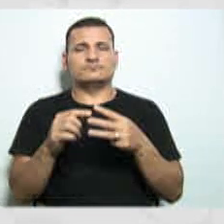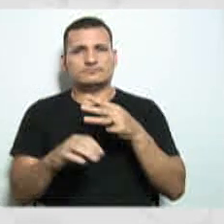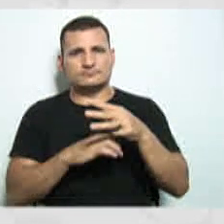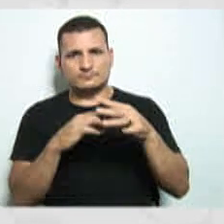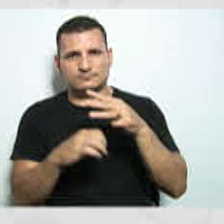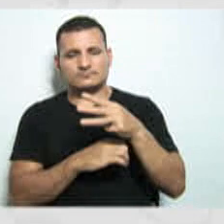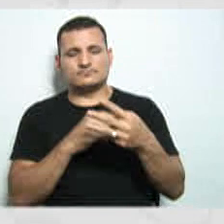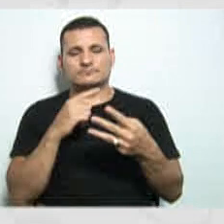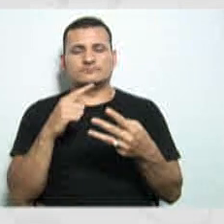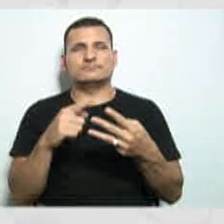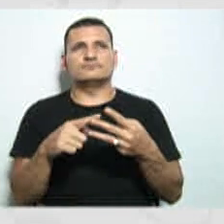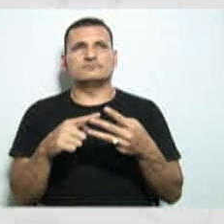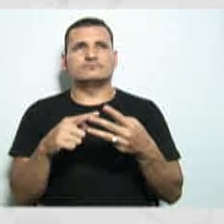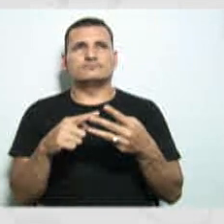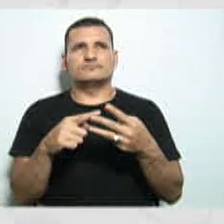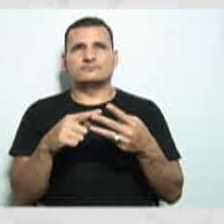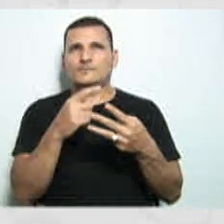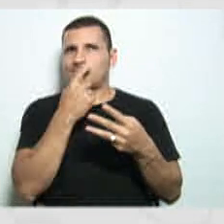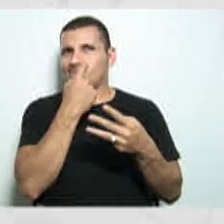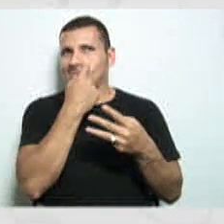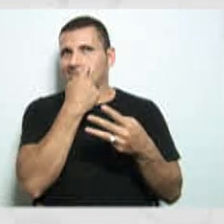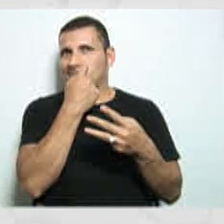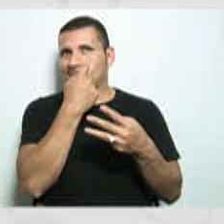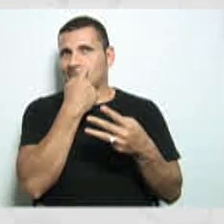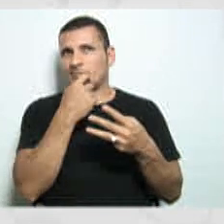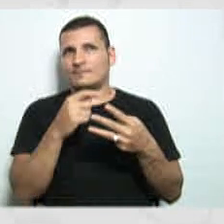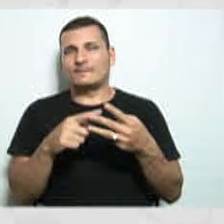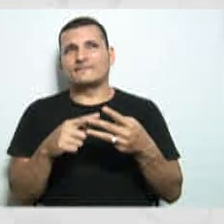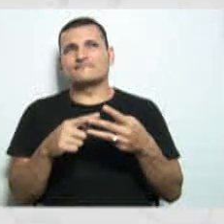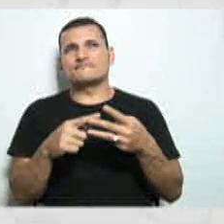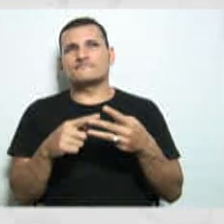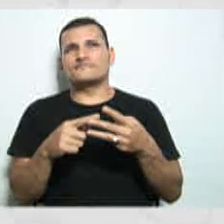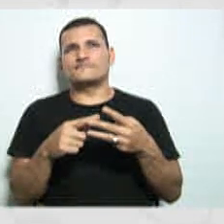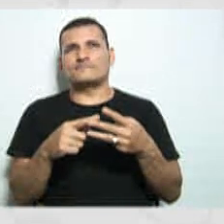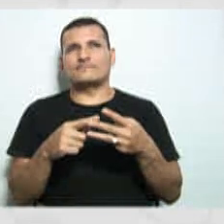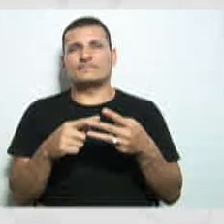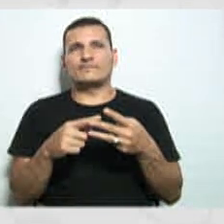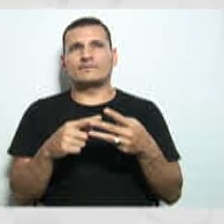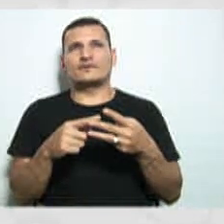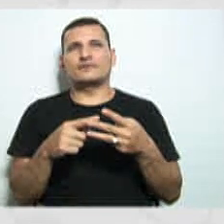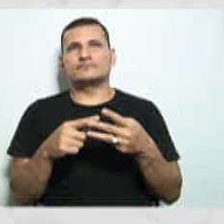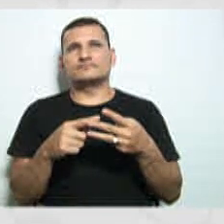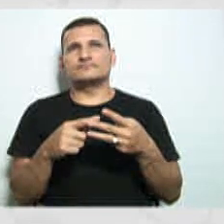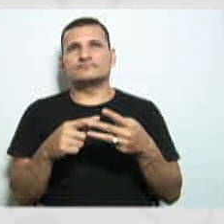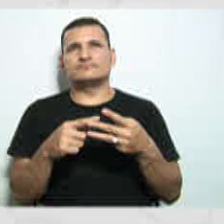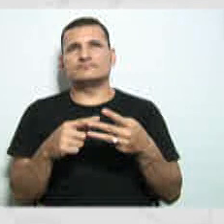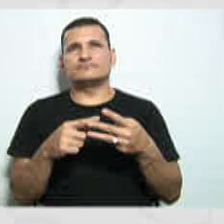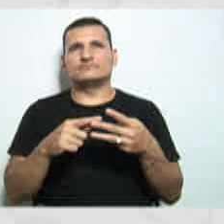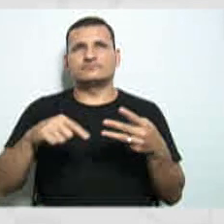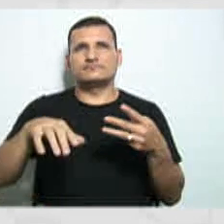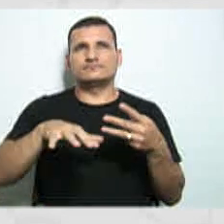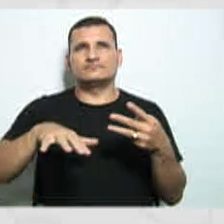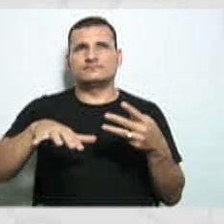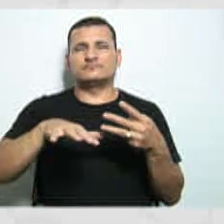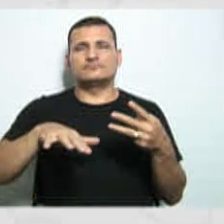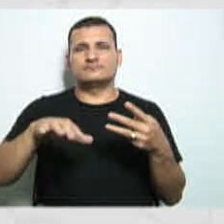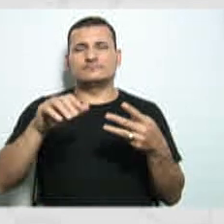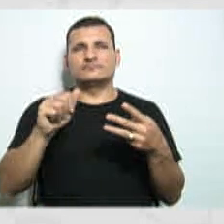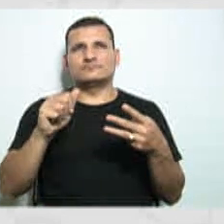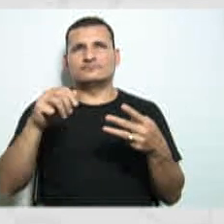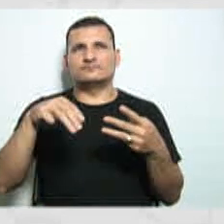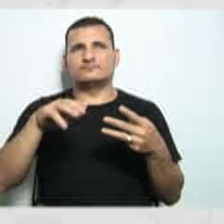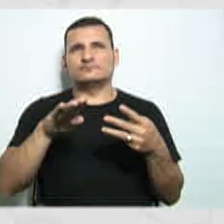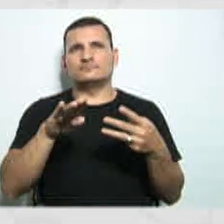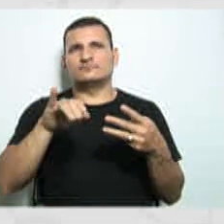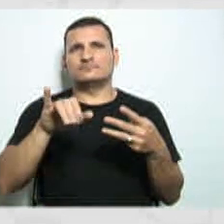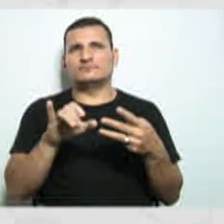os recursos, pontos fortes e fracos, bem como a sua missão, né? Visão, objetivos, entre outros. Precisa focar também